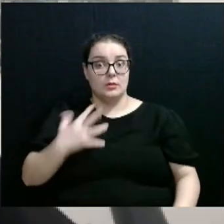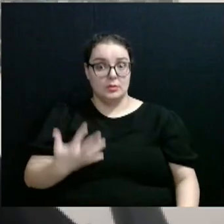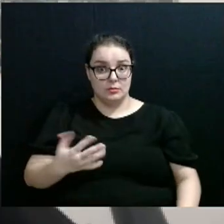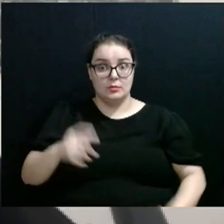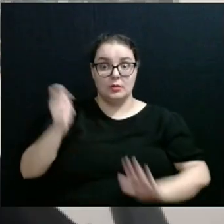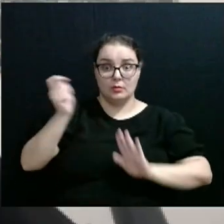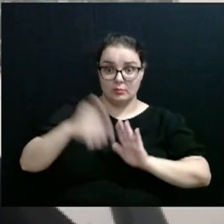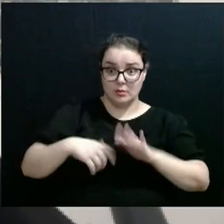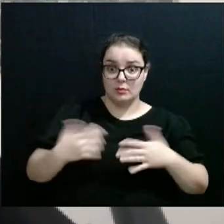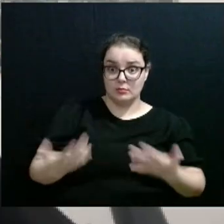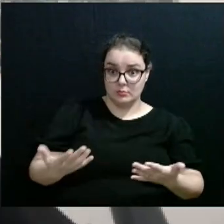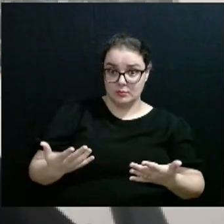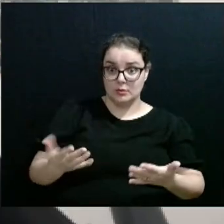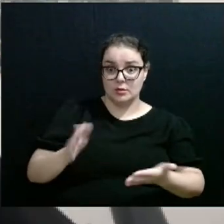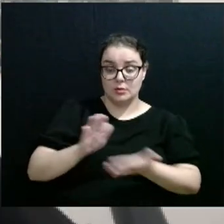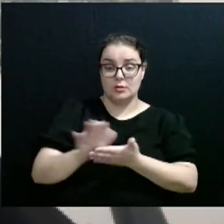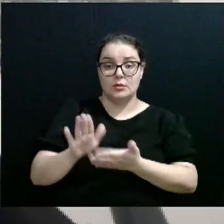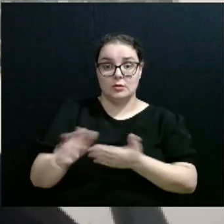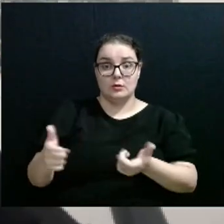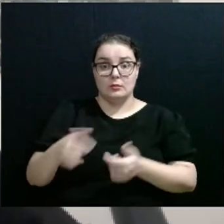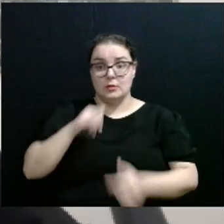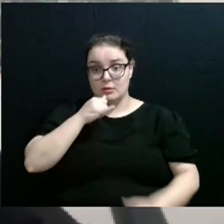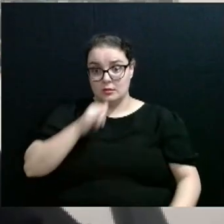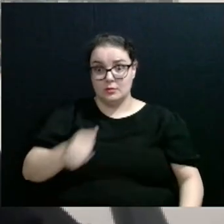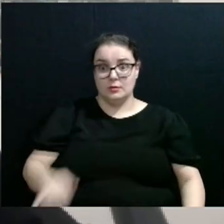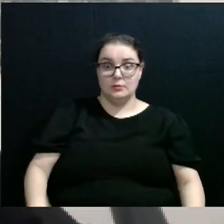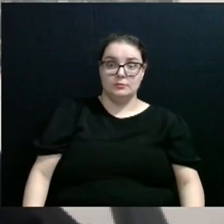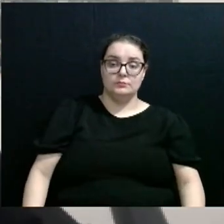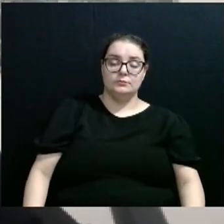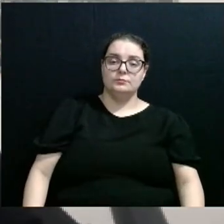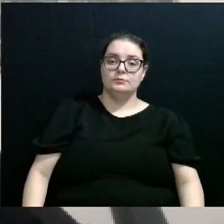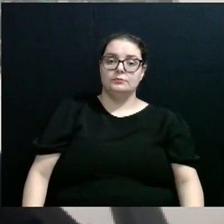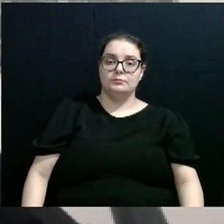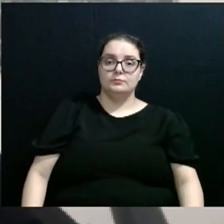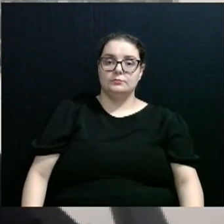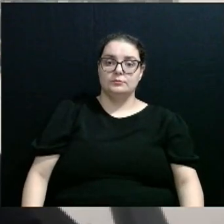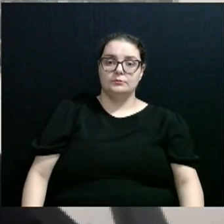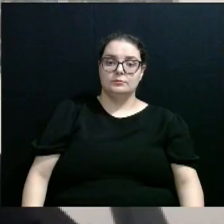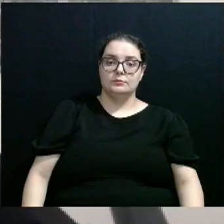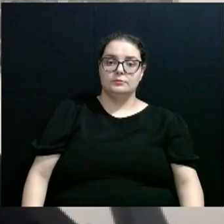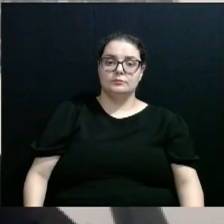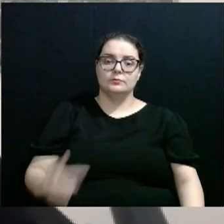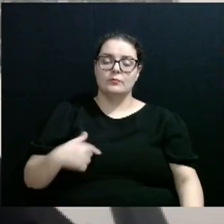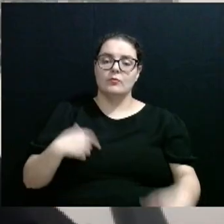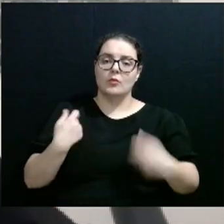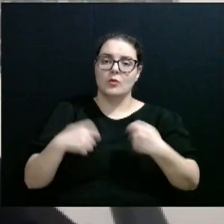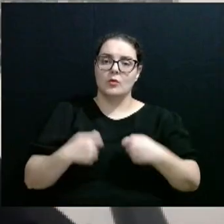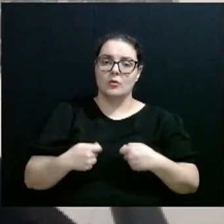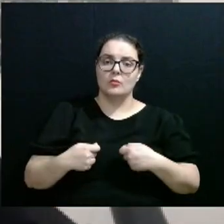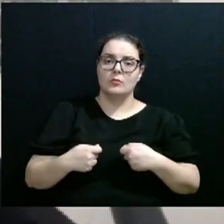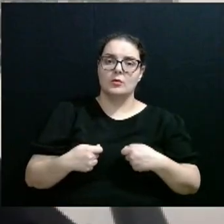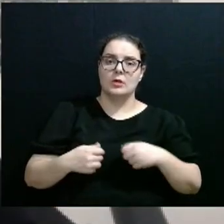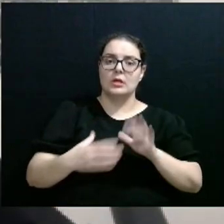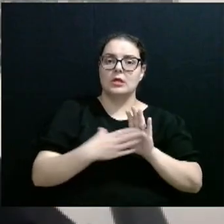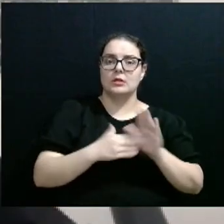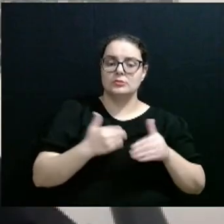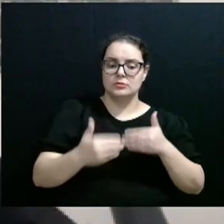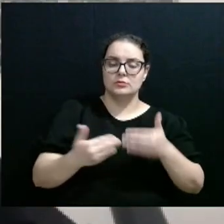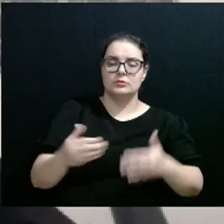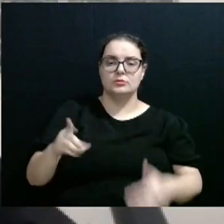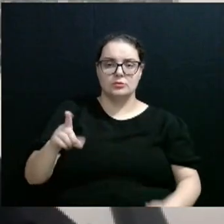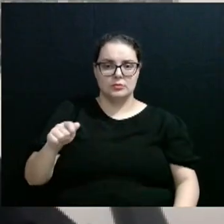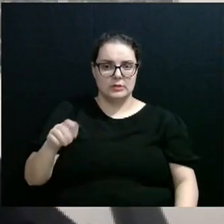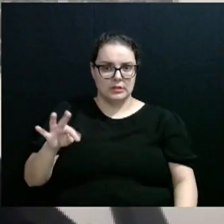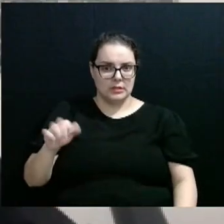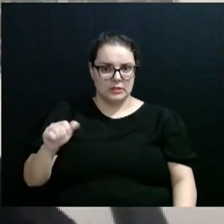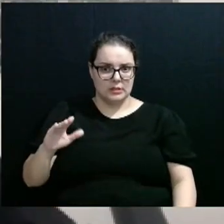mas que consuma menos energia, né? Além disso, eu preciso rodar esse modelo num data center, não posso rodar